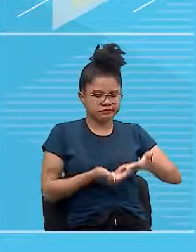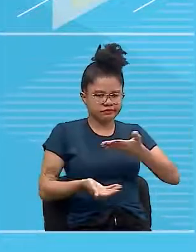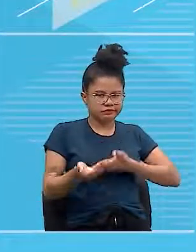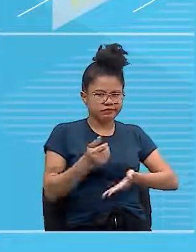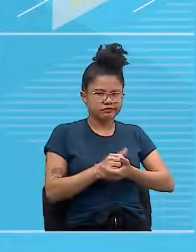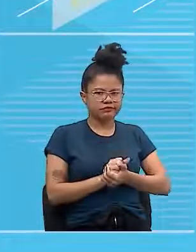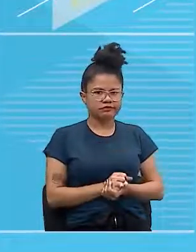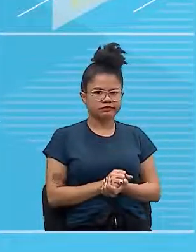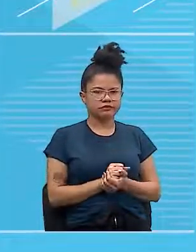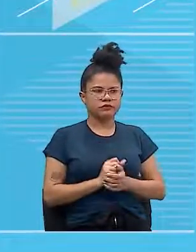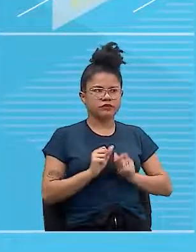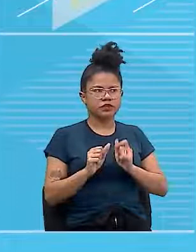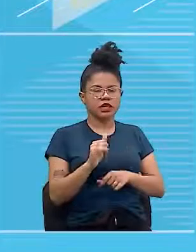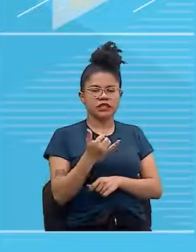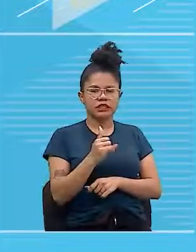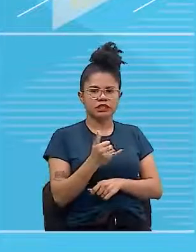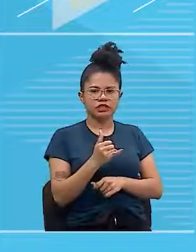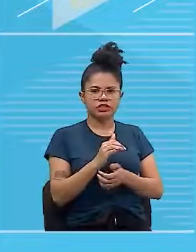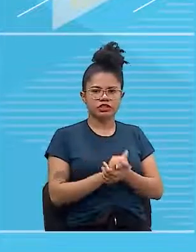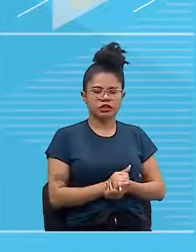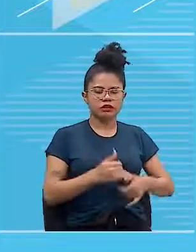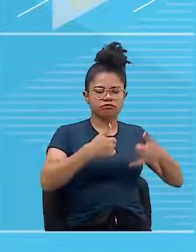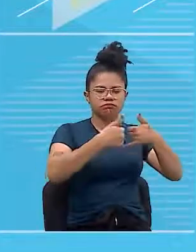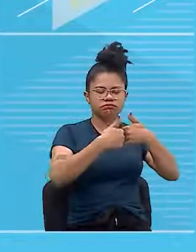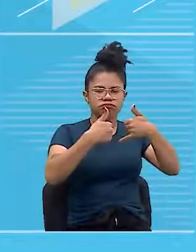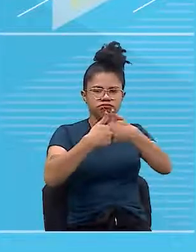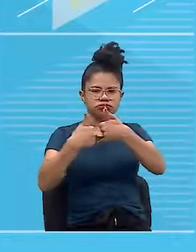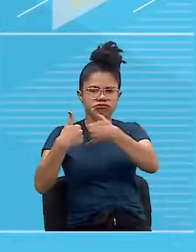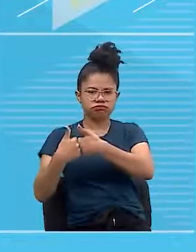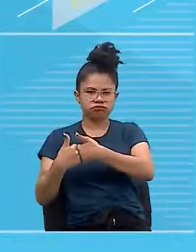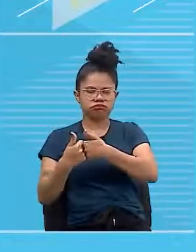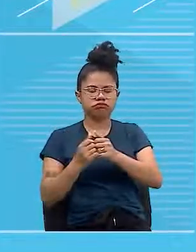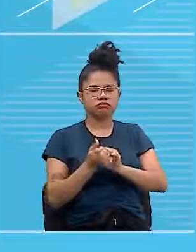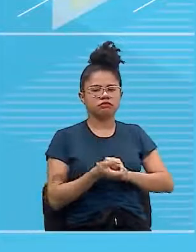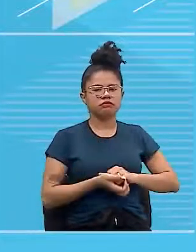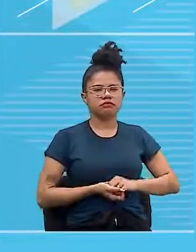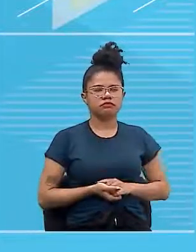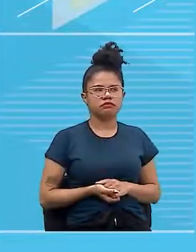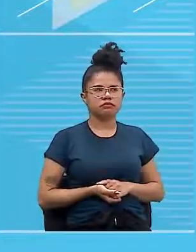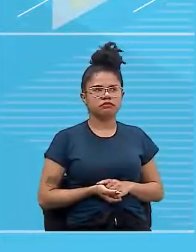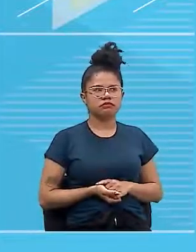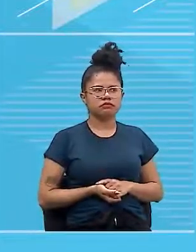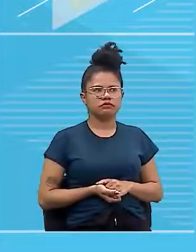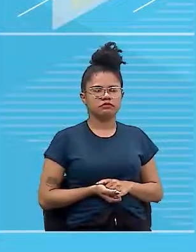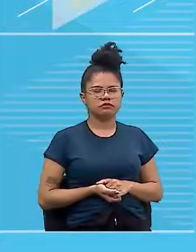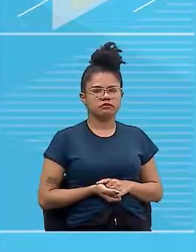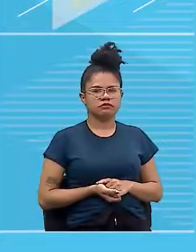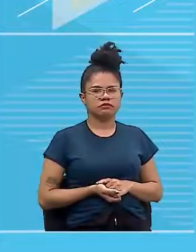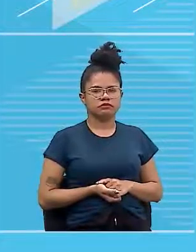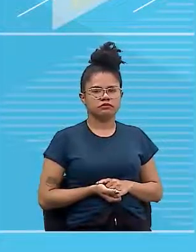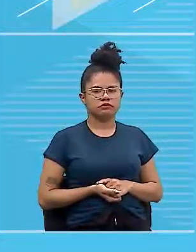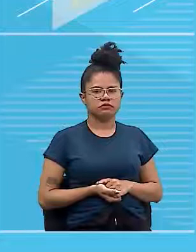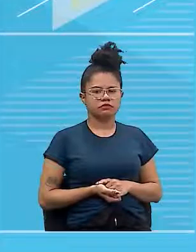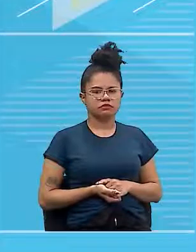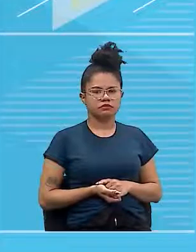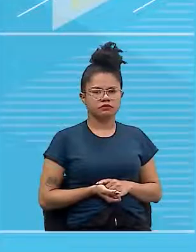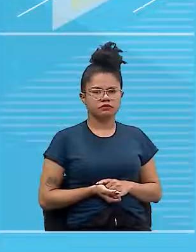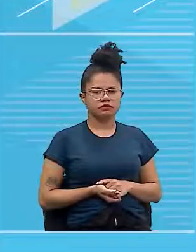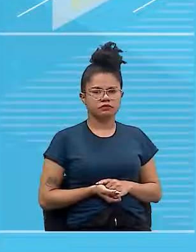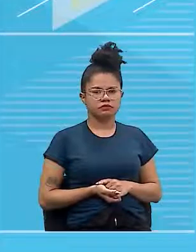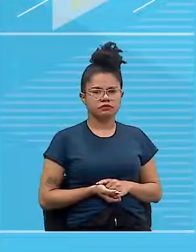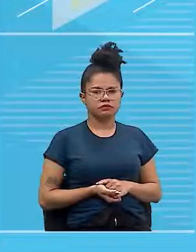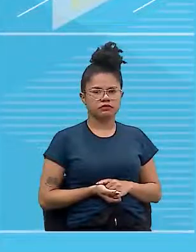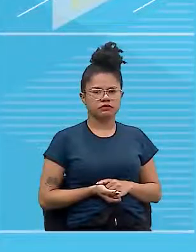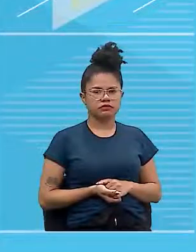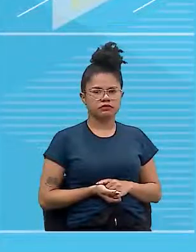já está relacionado com energia de ligação E aí Oi tá relacionado com a energia de